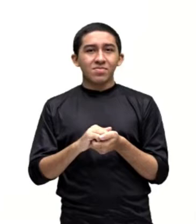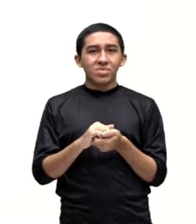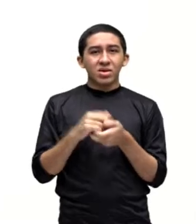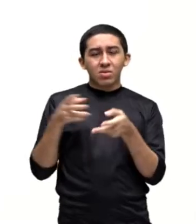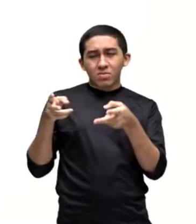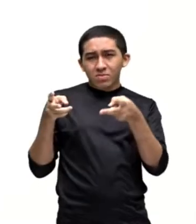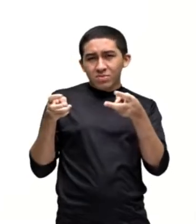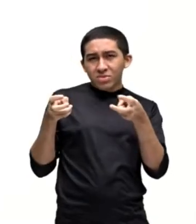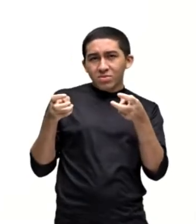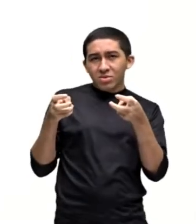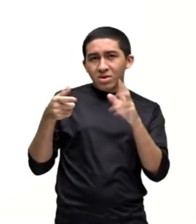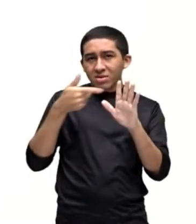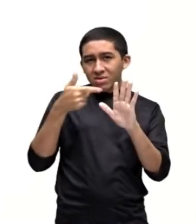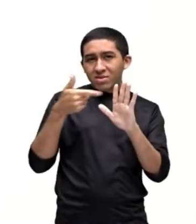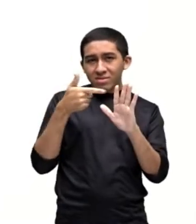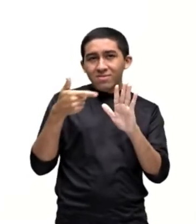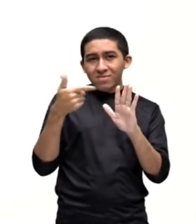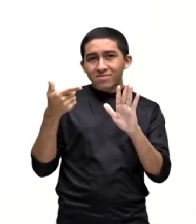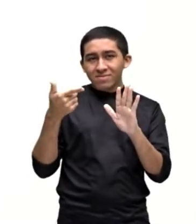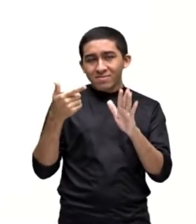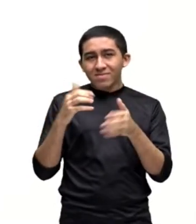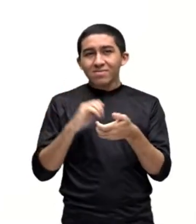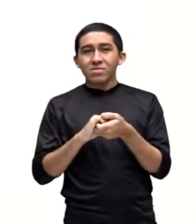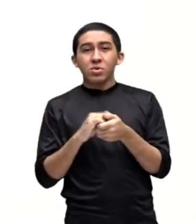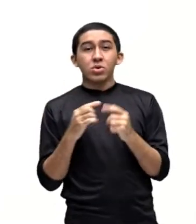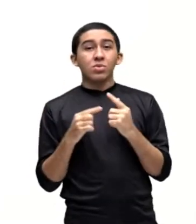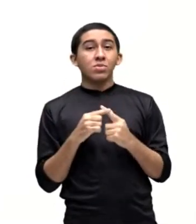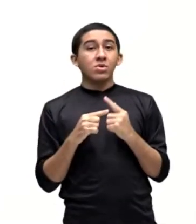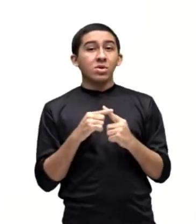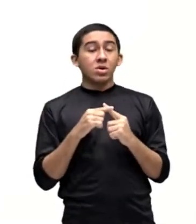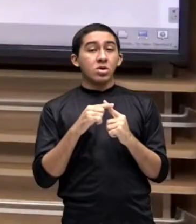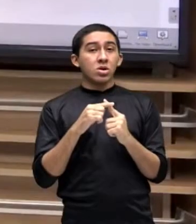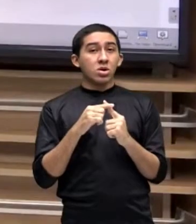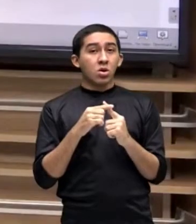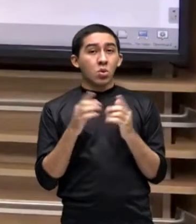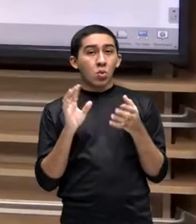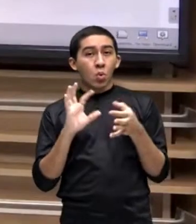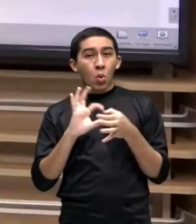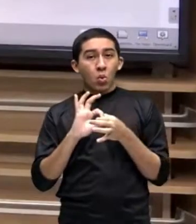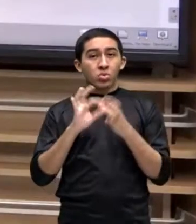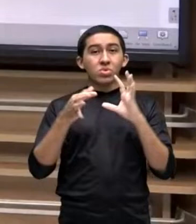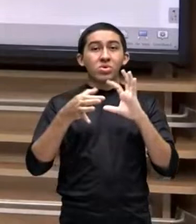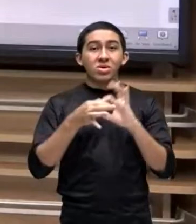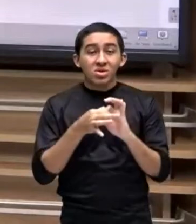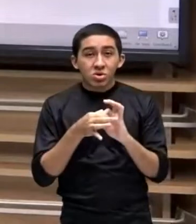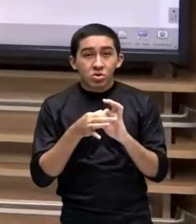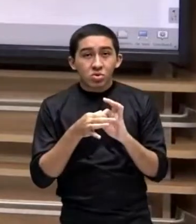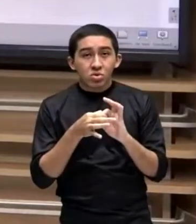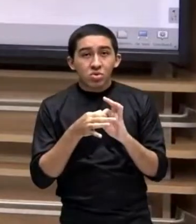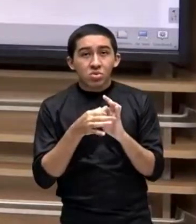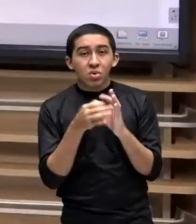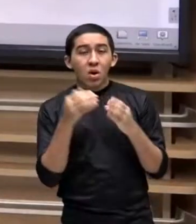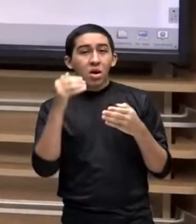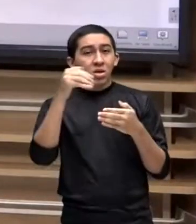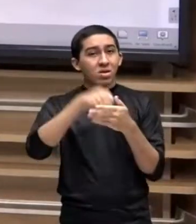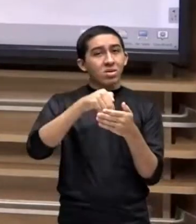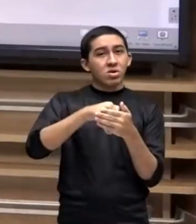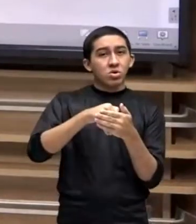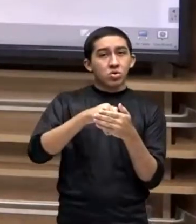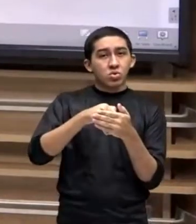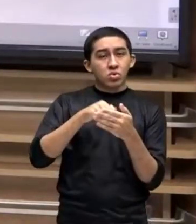que é uma ironia exatamente por isso. Porque contextualmente a gente consegue notar e a gente consegue